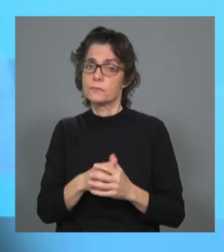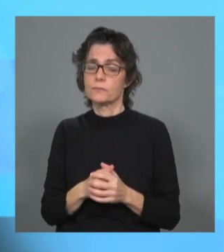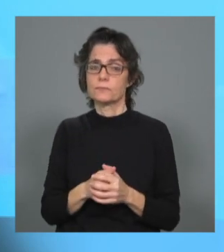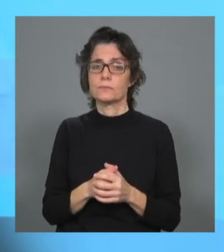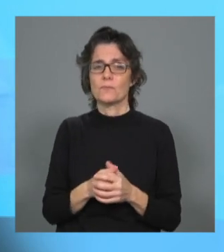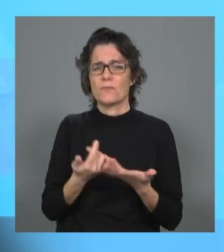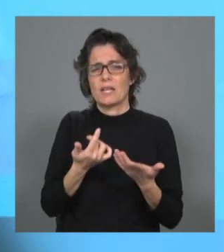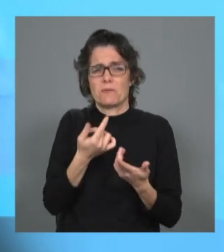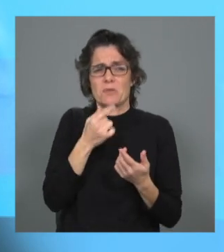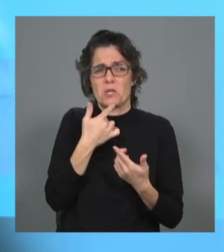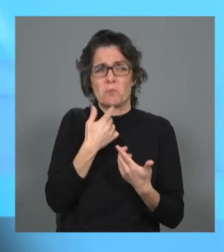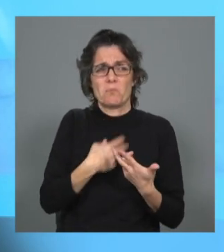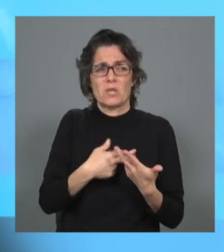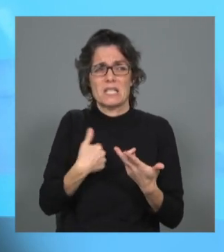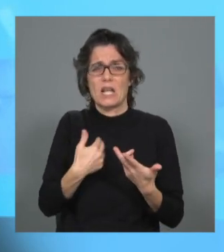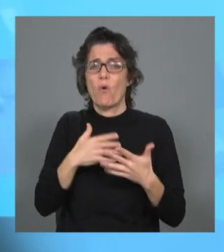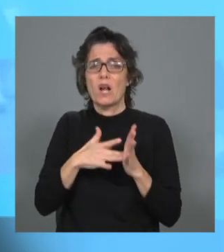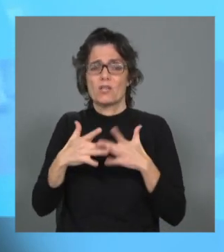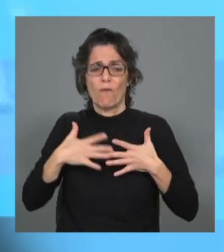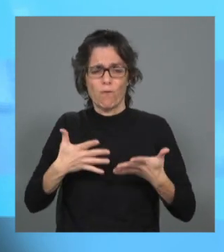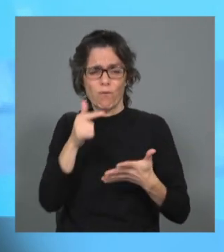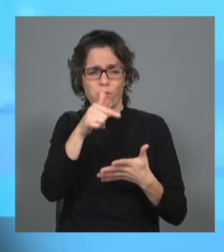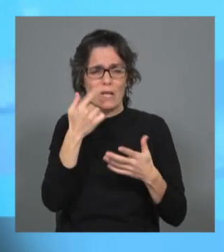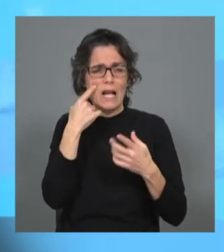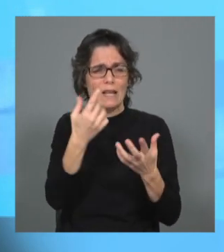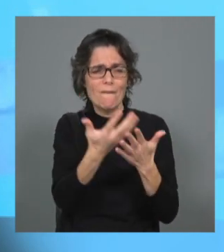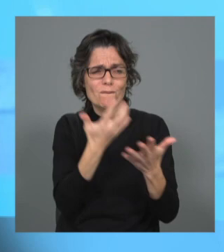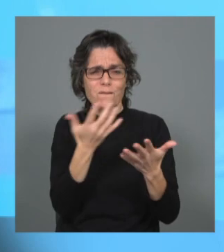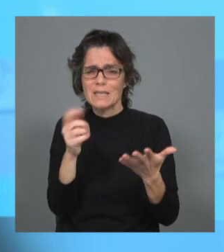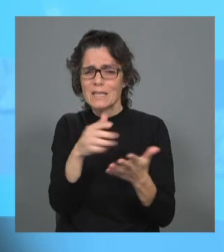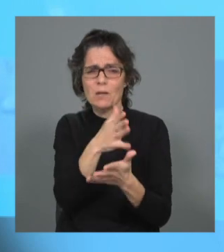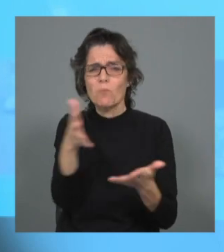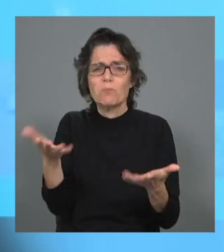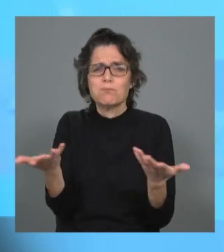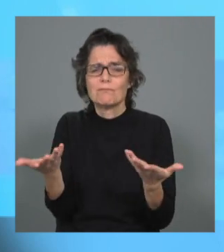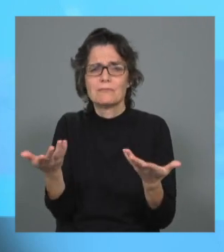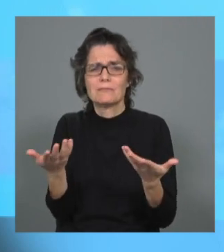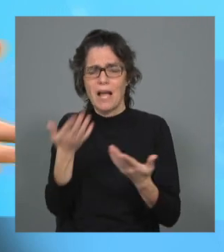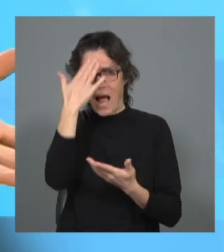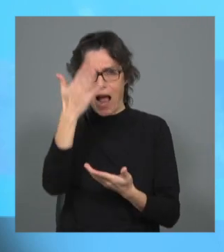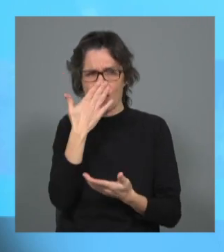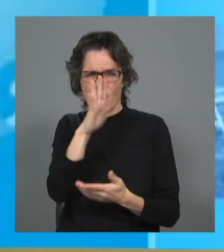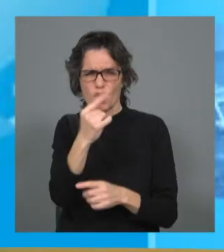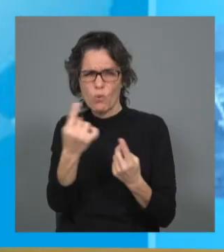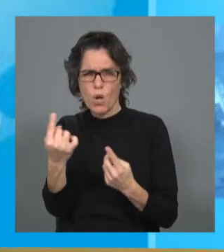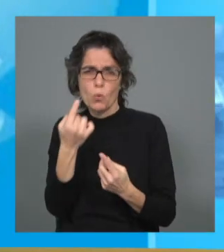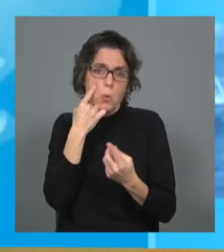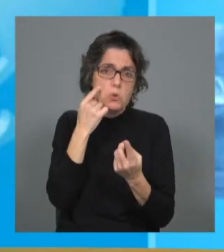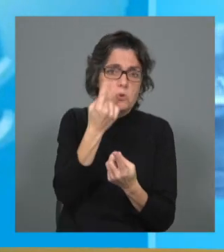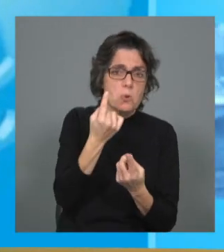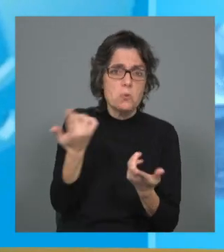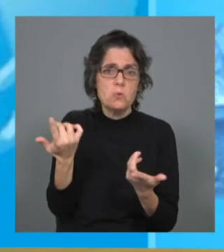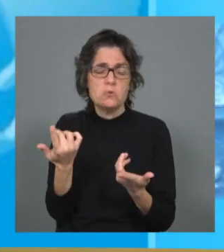percebe se estão lá, se não estão. O que é que acha também? Vai-se percebendo atitudes? Alguns são conhecidos e